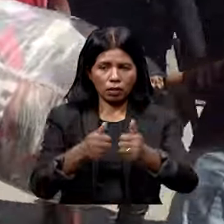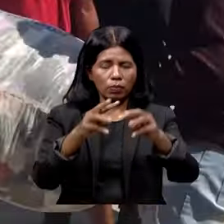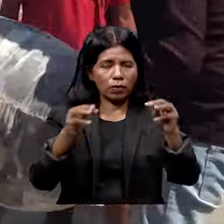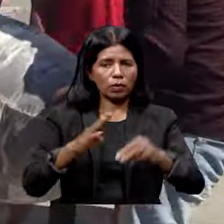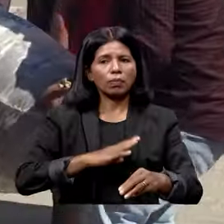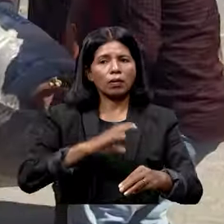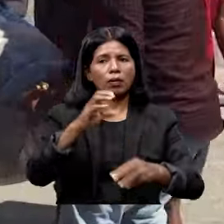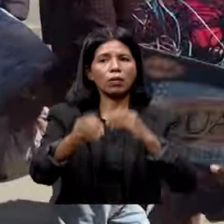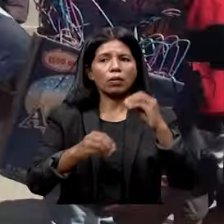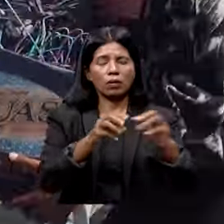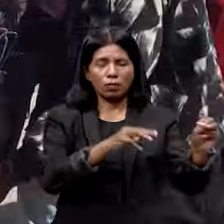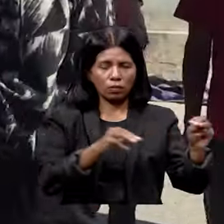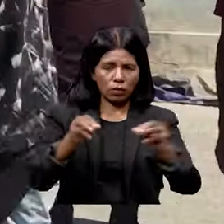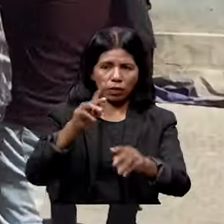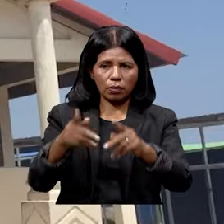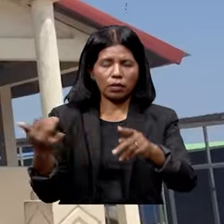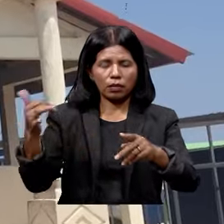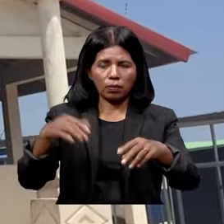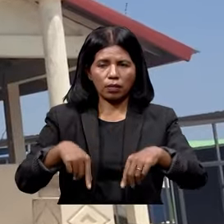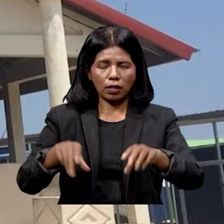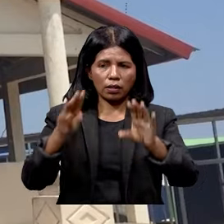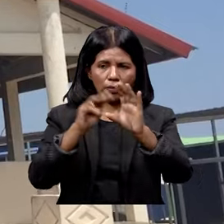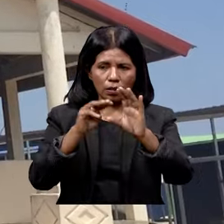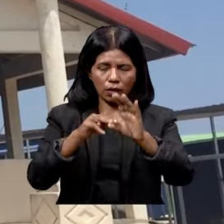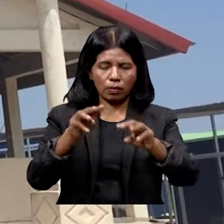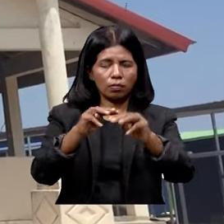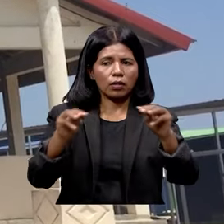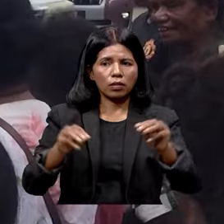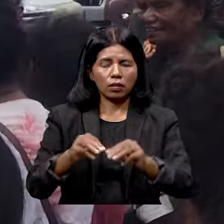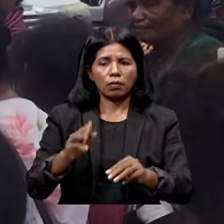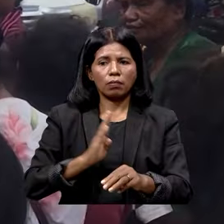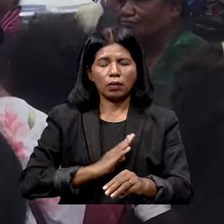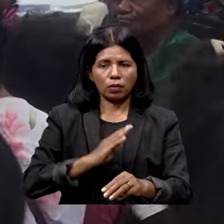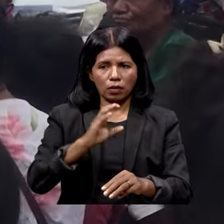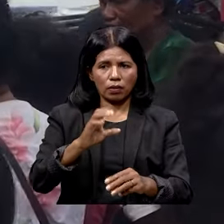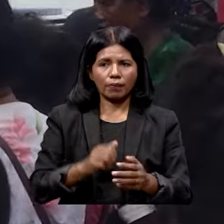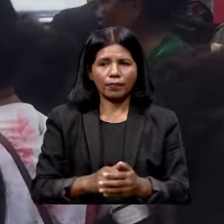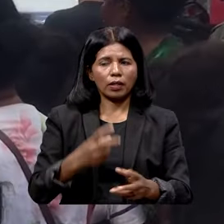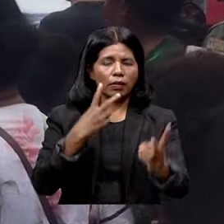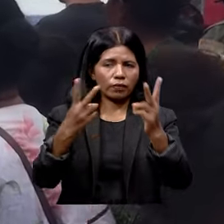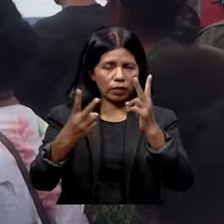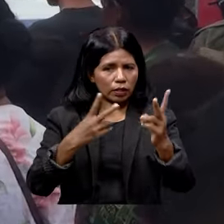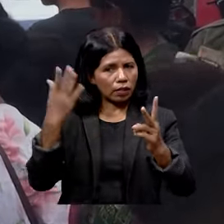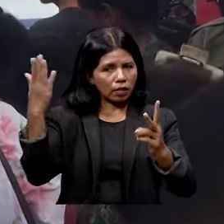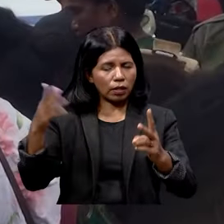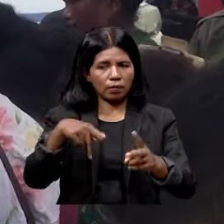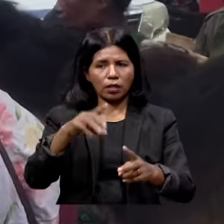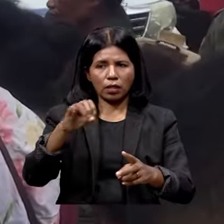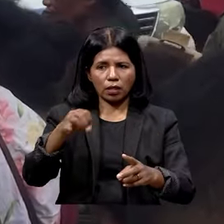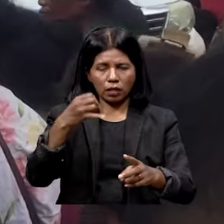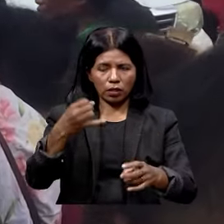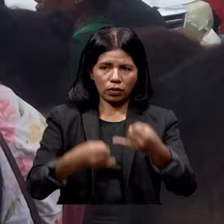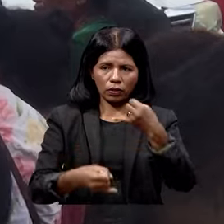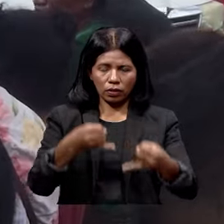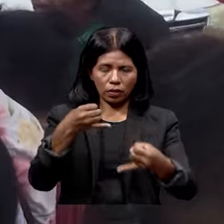Baucau, quando ba muda vendedora siraba iha mercado municipal foi untuanau Baucau. Iha visita ne, provedor de direitos humanos e